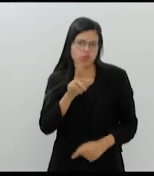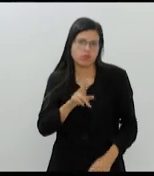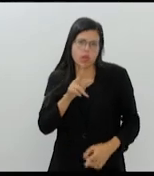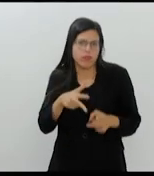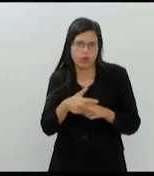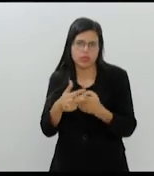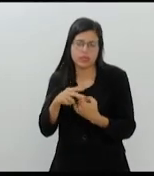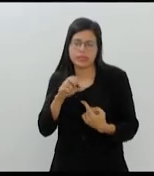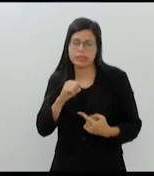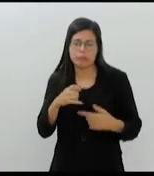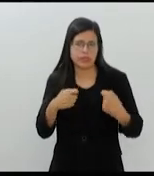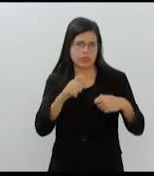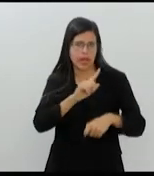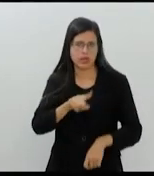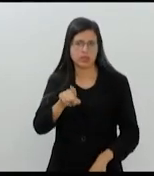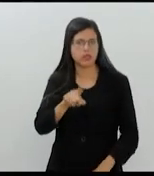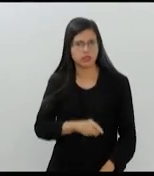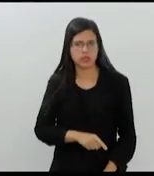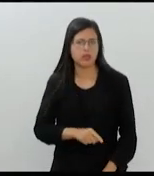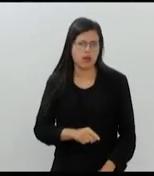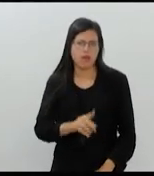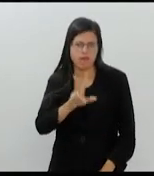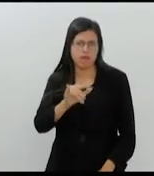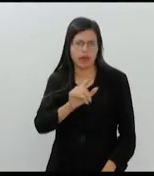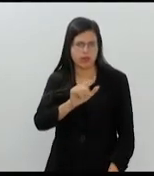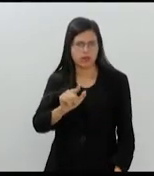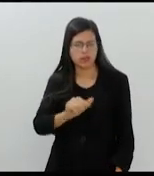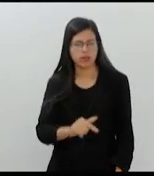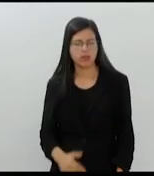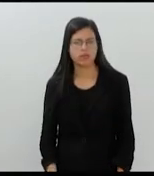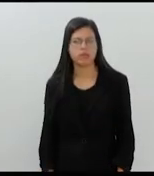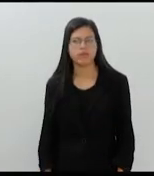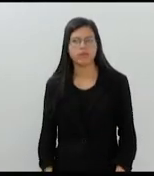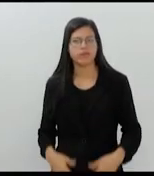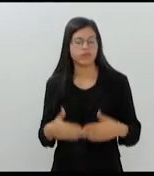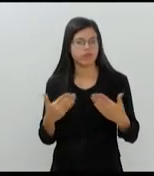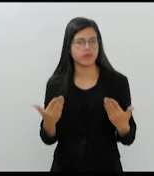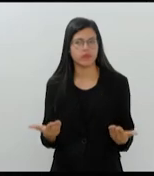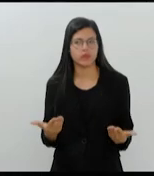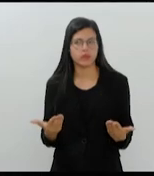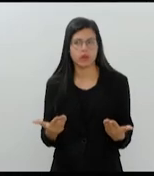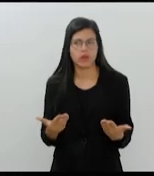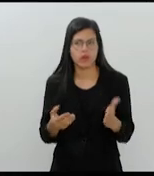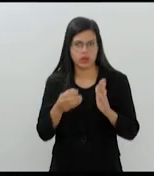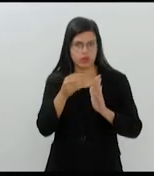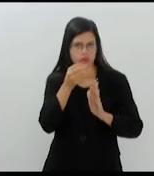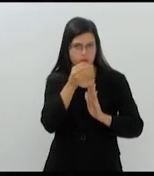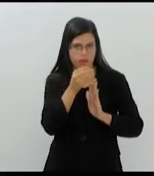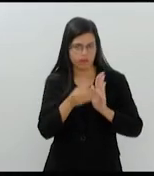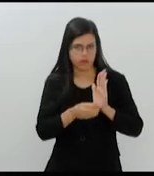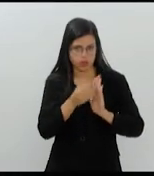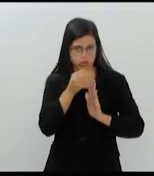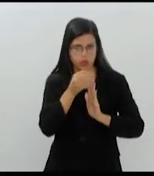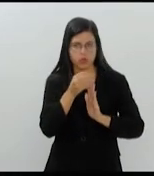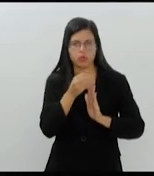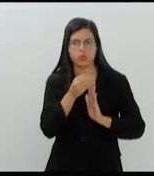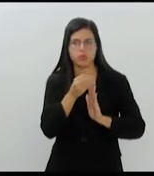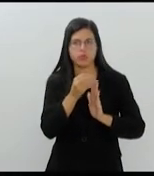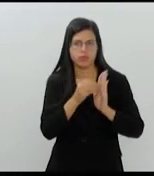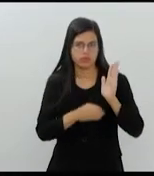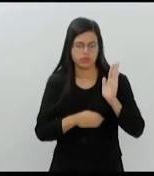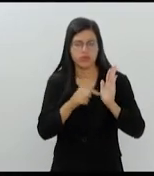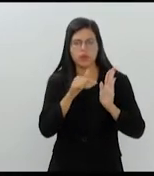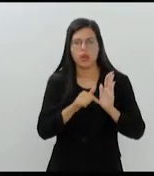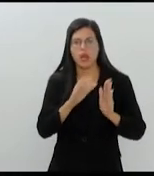ser cancelado, para cancelá-lo. Então, submetido este ofício à Comissão de